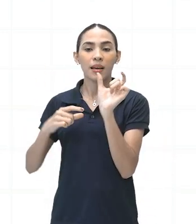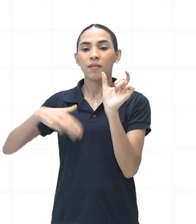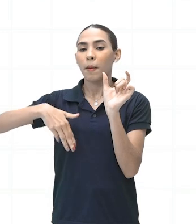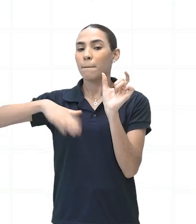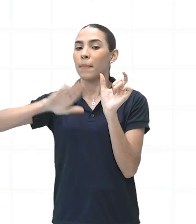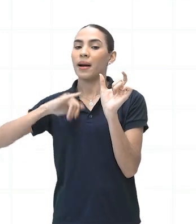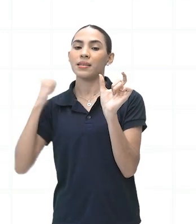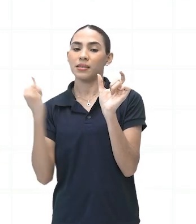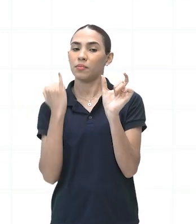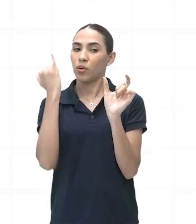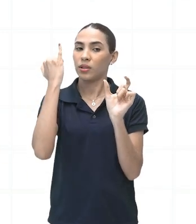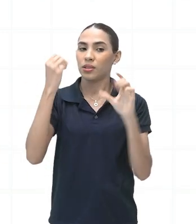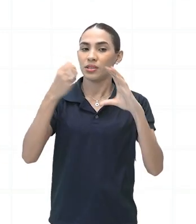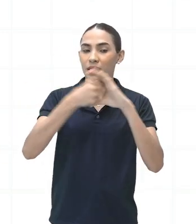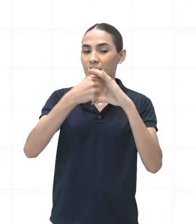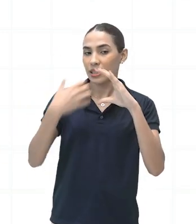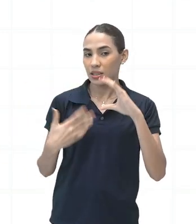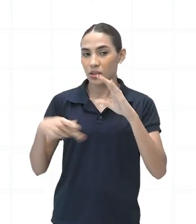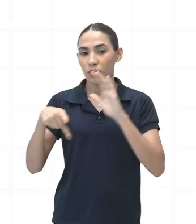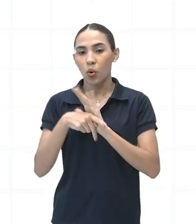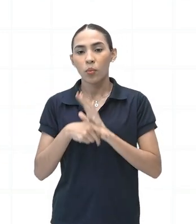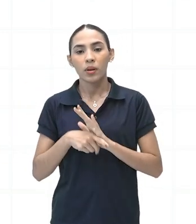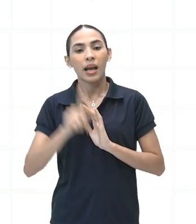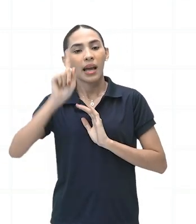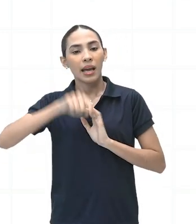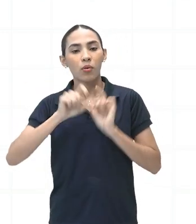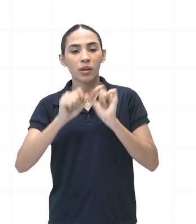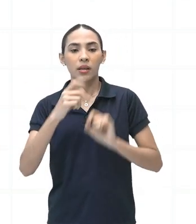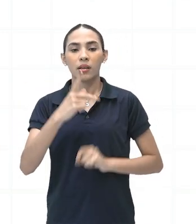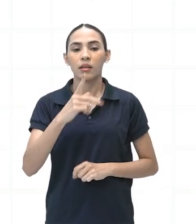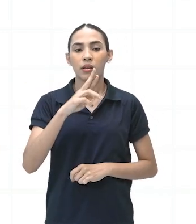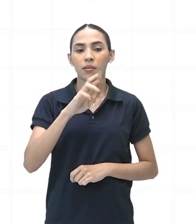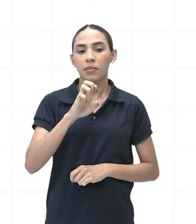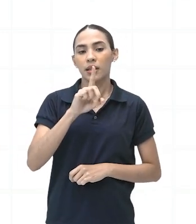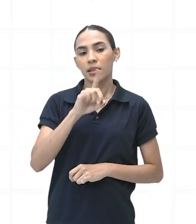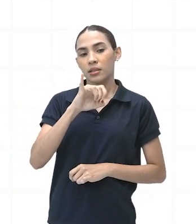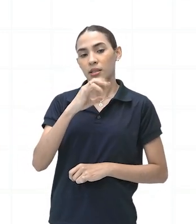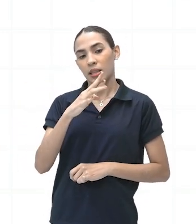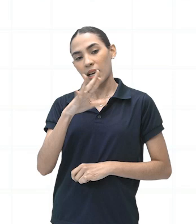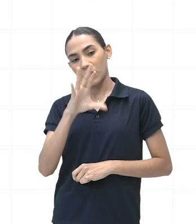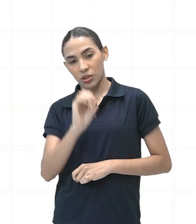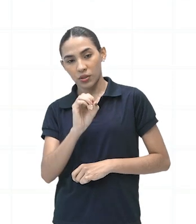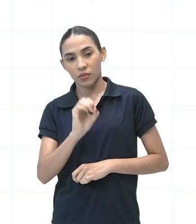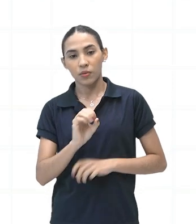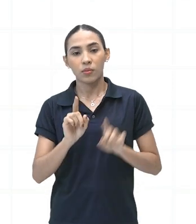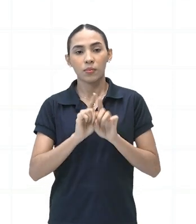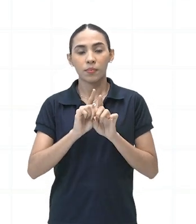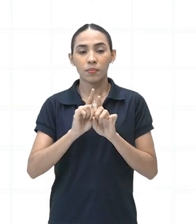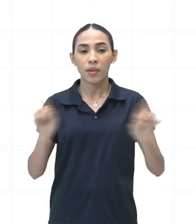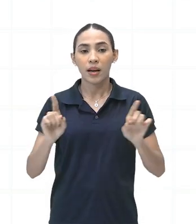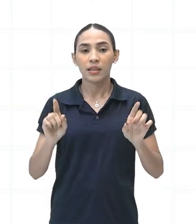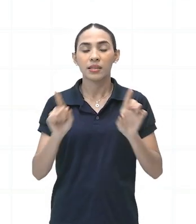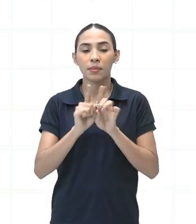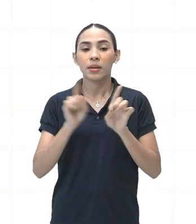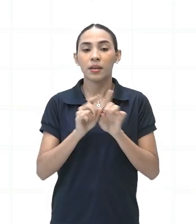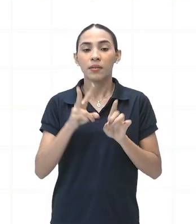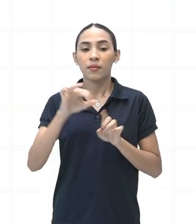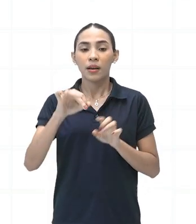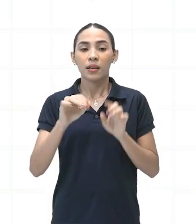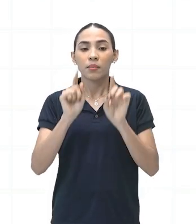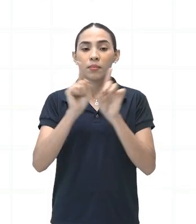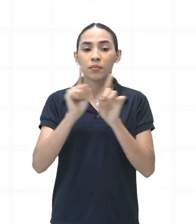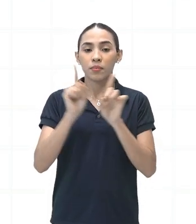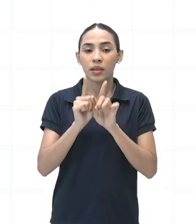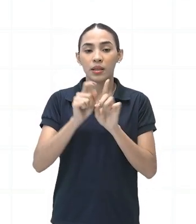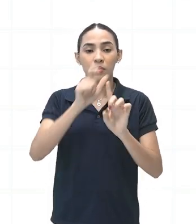palavra que traz a característica, que é o que nós chamamos de predicativo, tá? Esse predicativo tanto vai poder ser